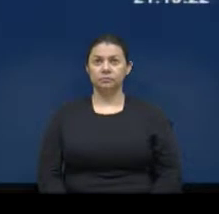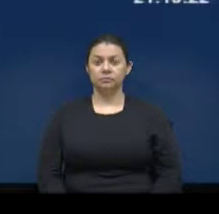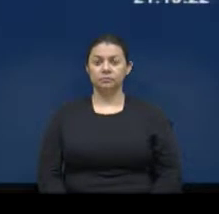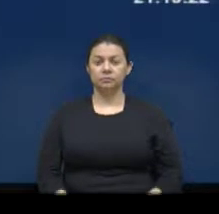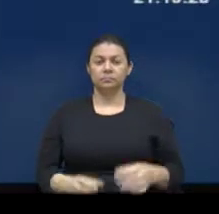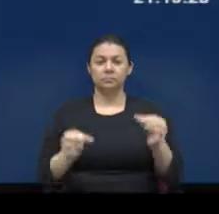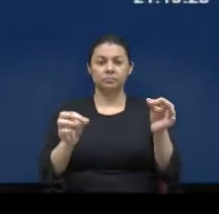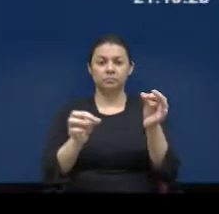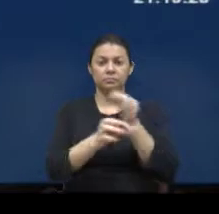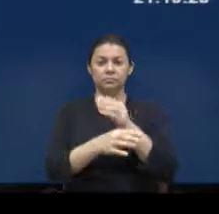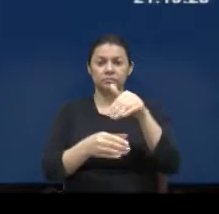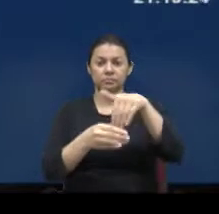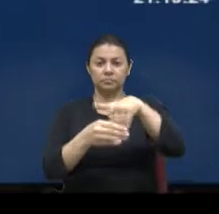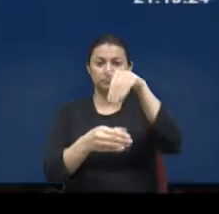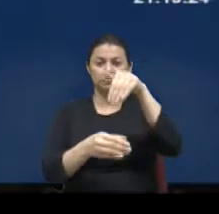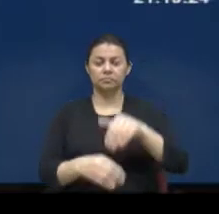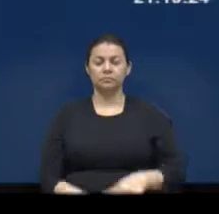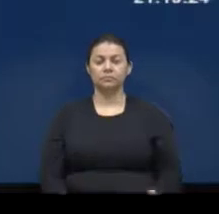votação